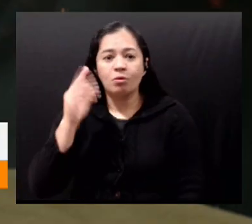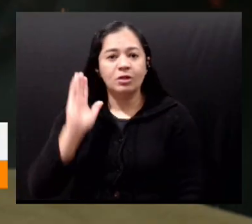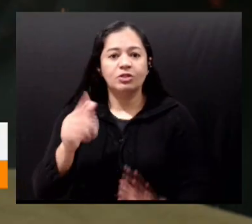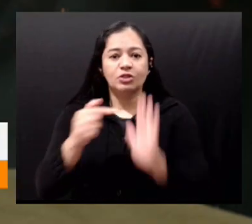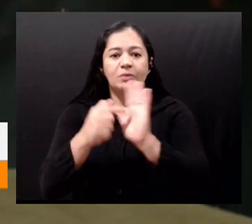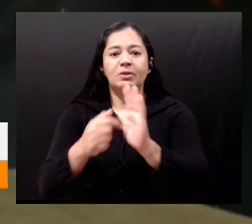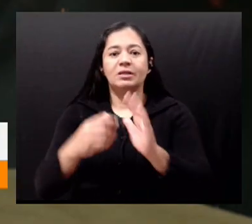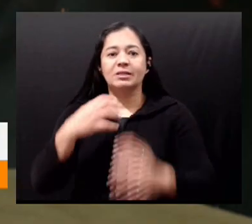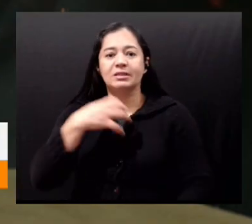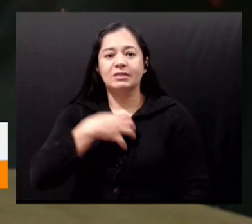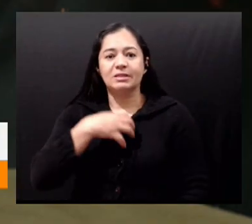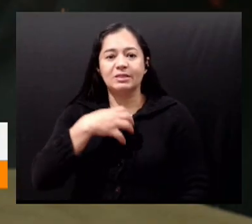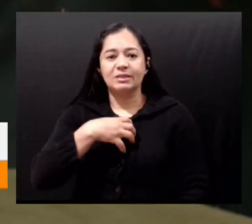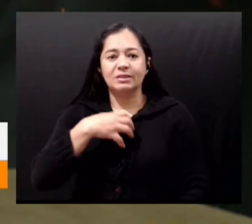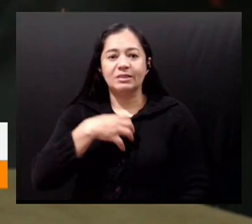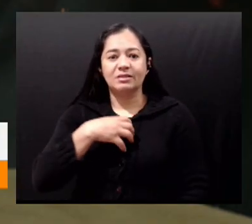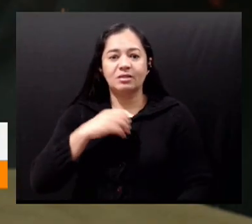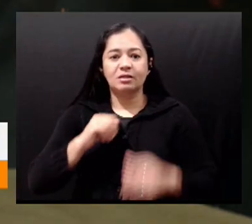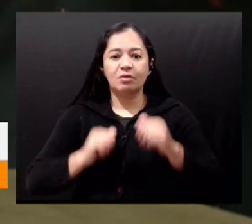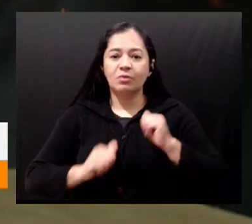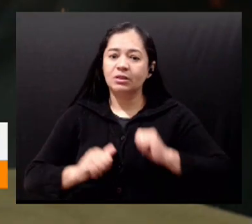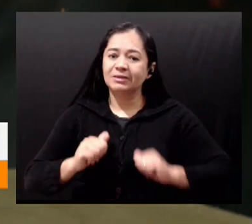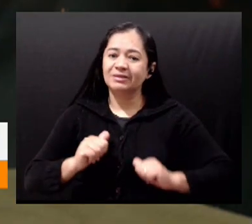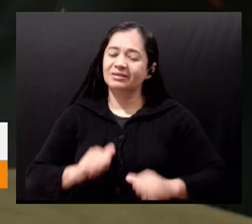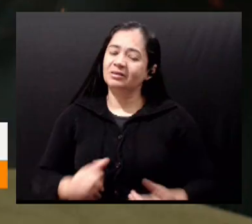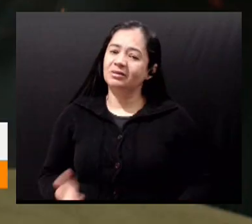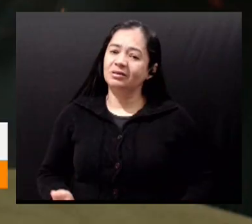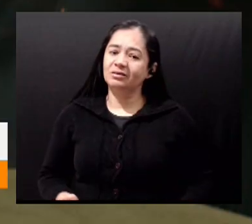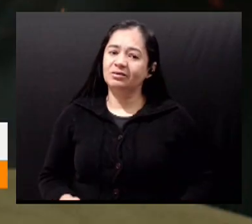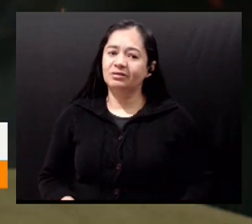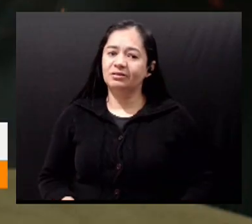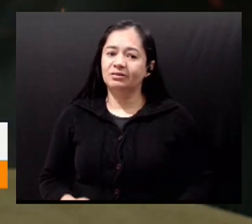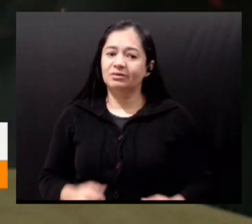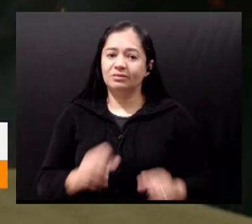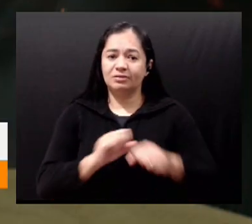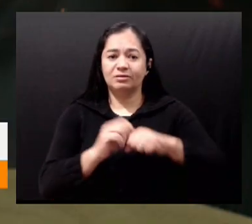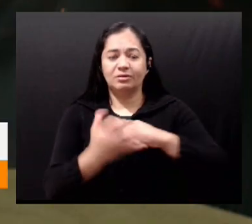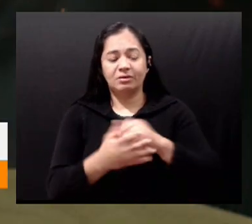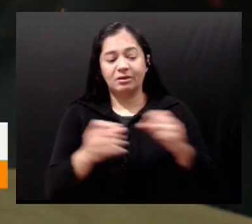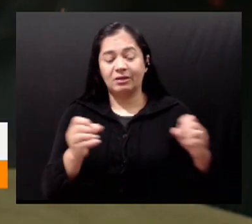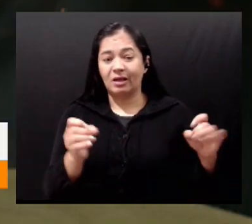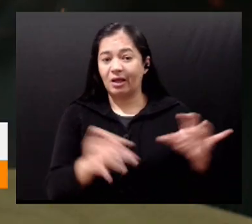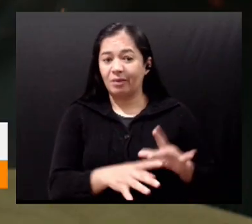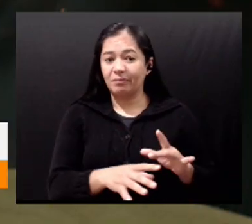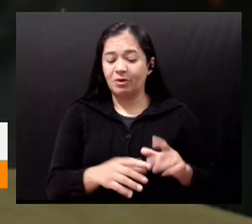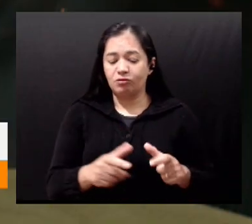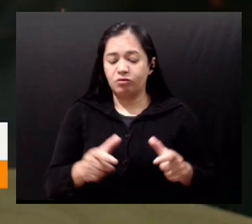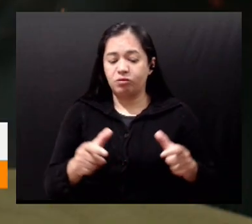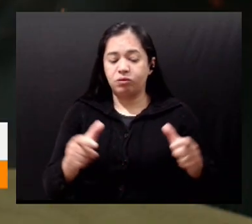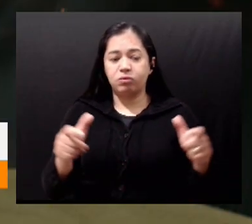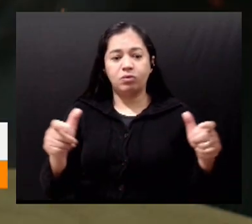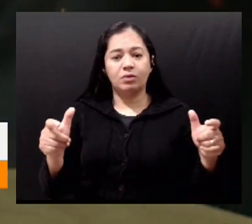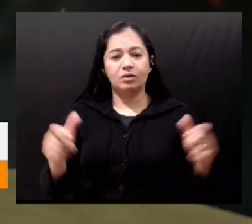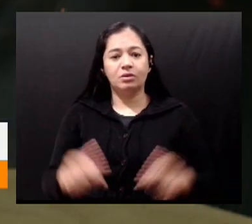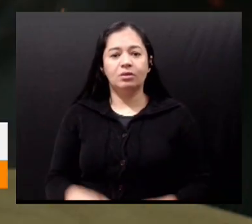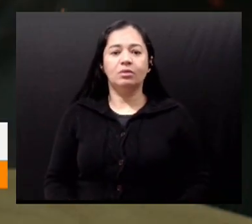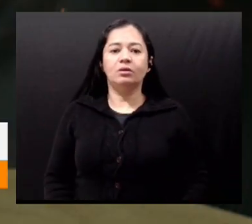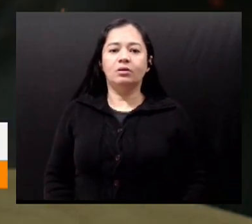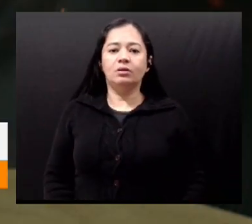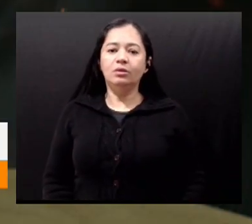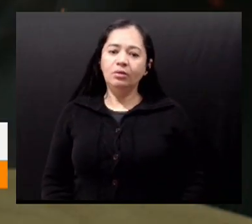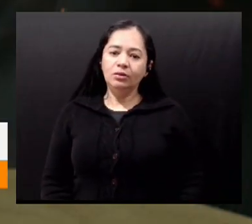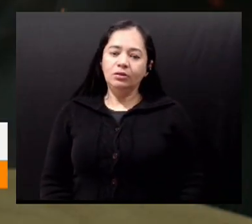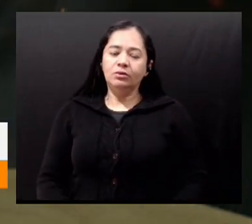clínicos, gente, de ansiedade. E após a pandemia, os casos só aumentaram. Eu quero trazer para vocês um exemplo